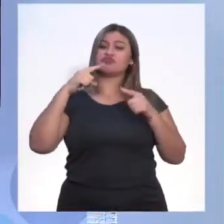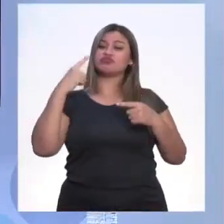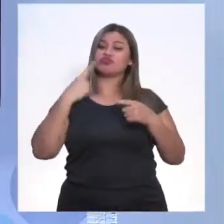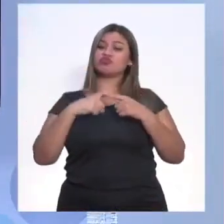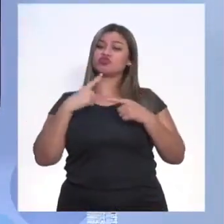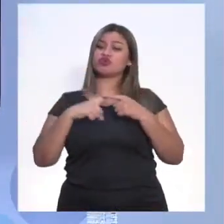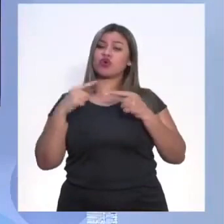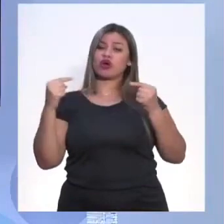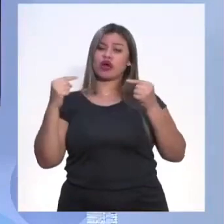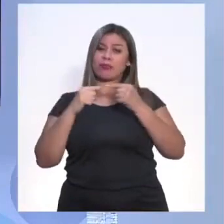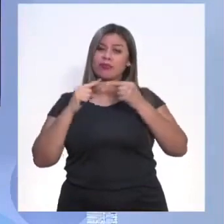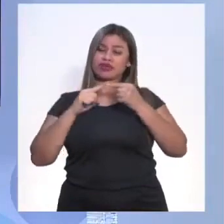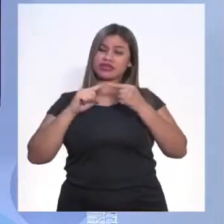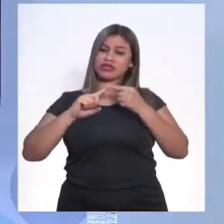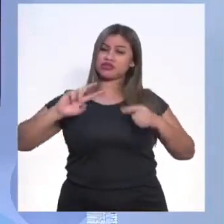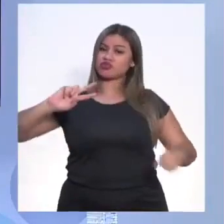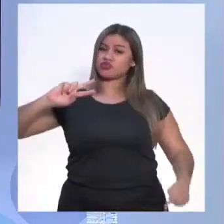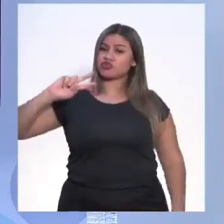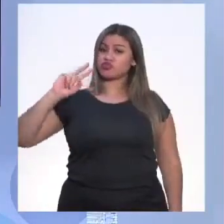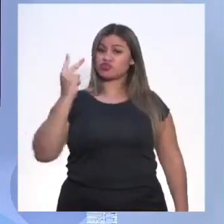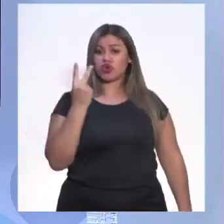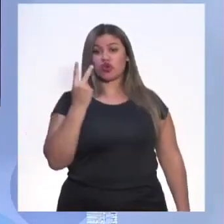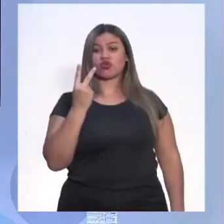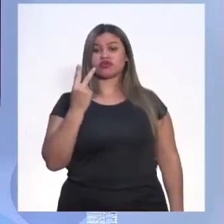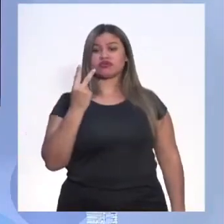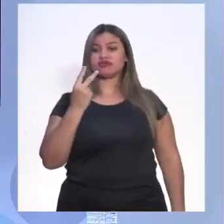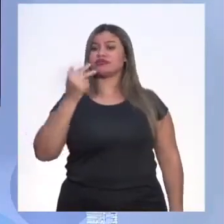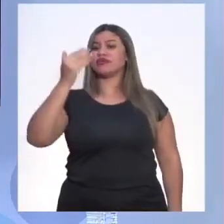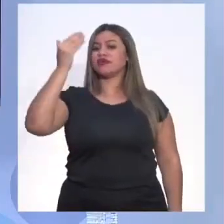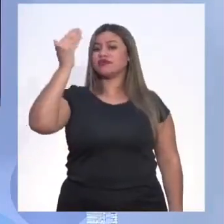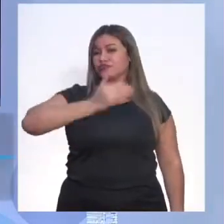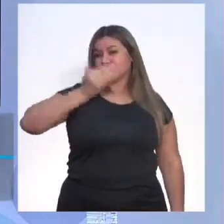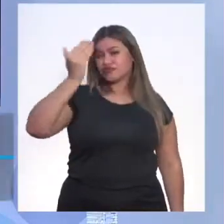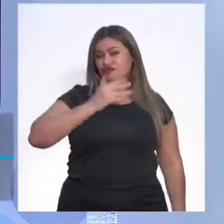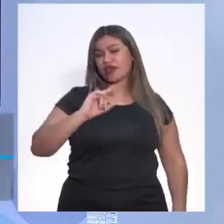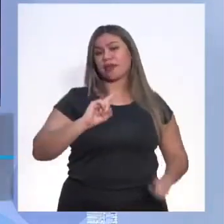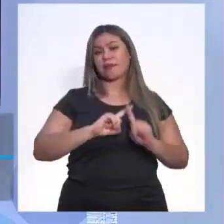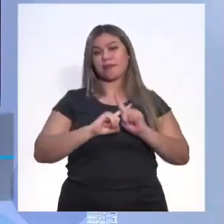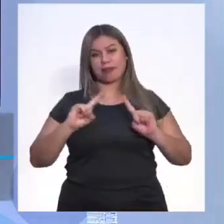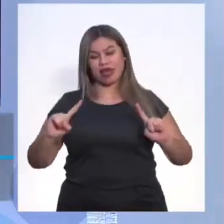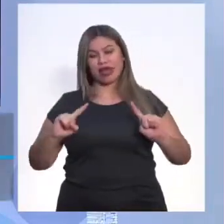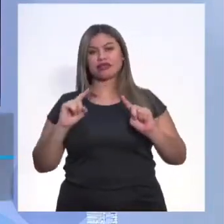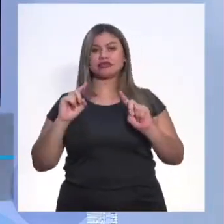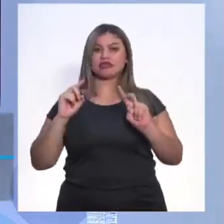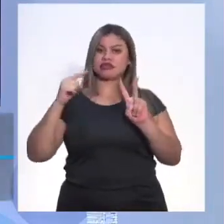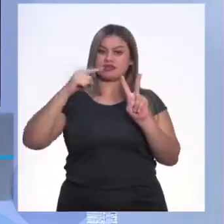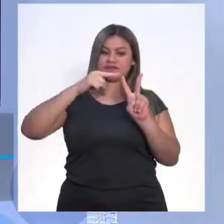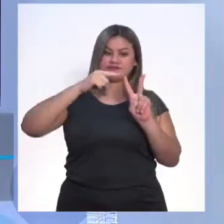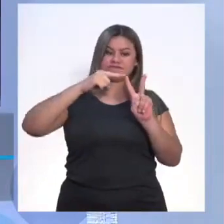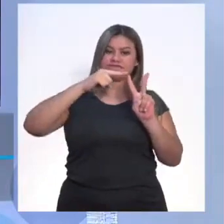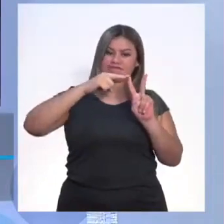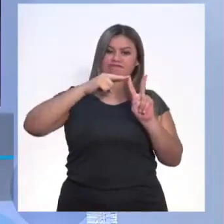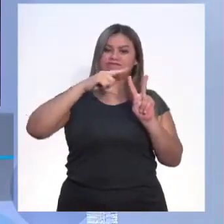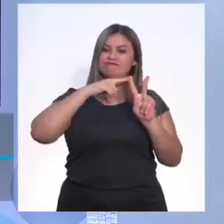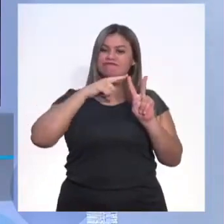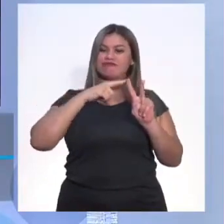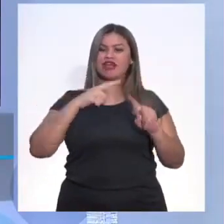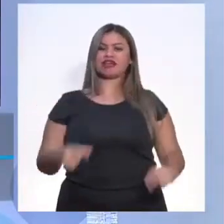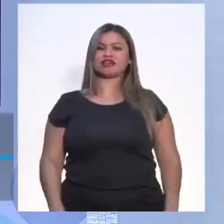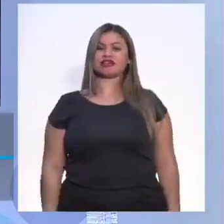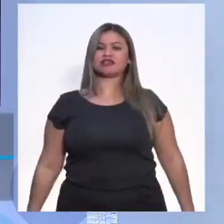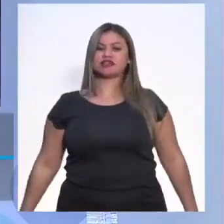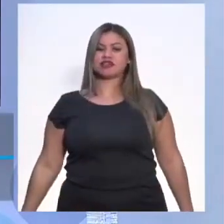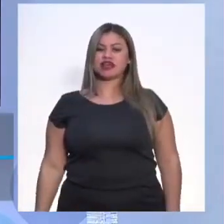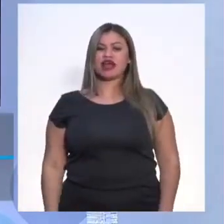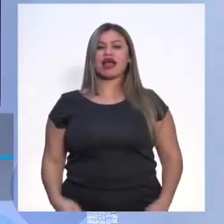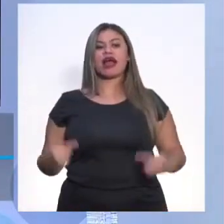é índice 2. A gente não escreve esse número, mas ele está invisível ali. Isso mesmo.